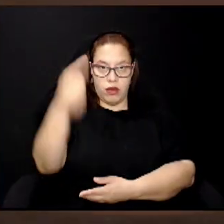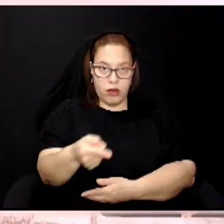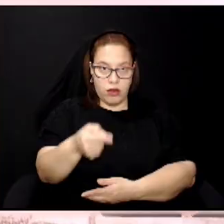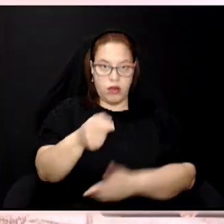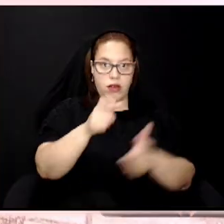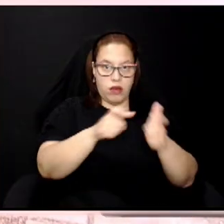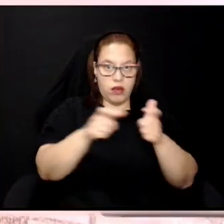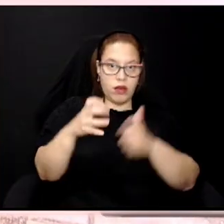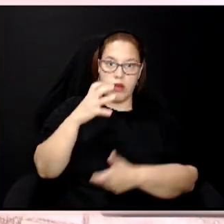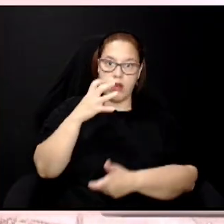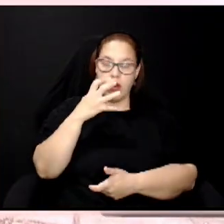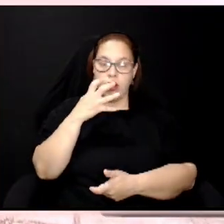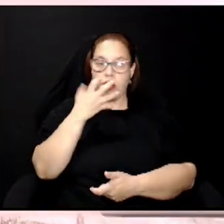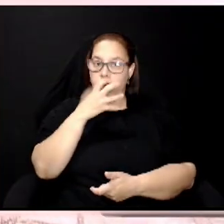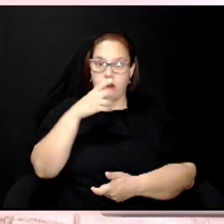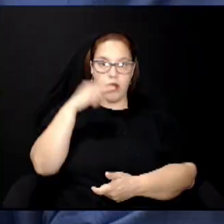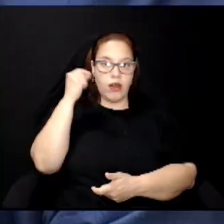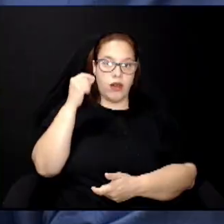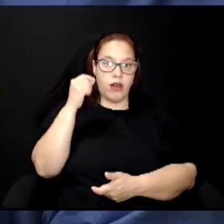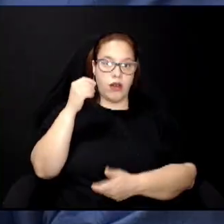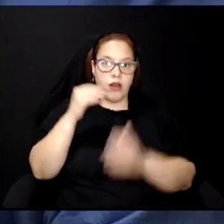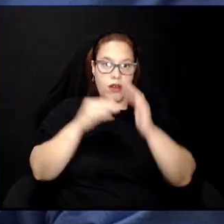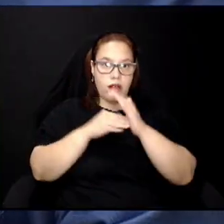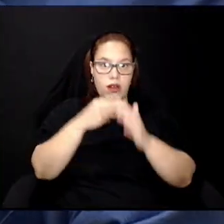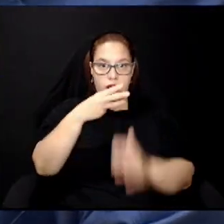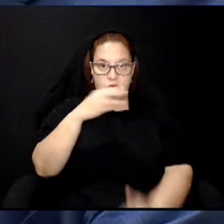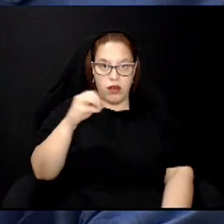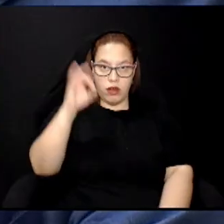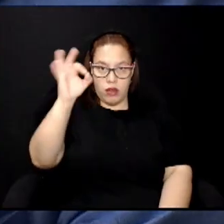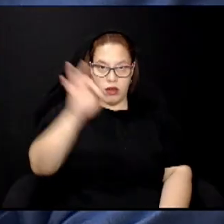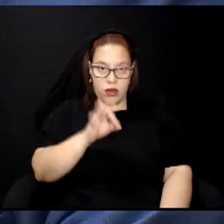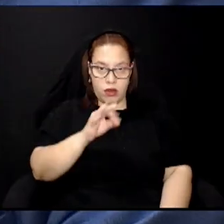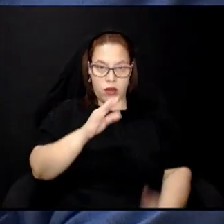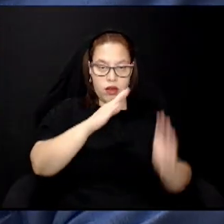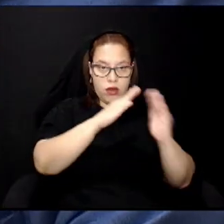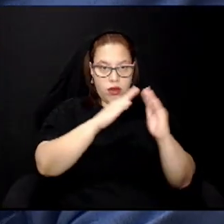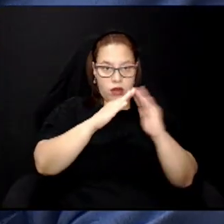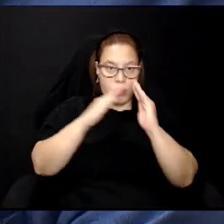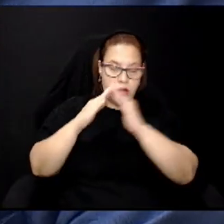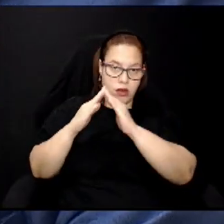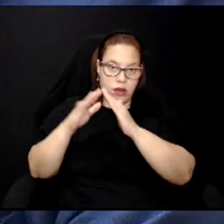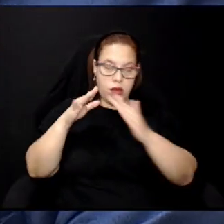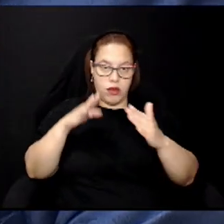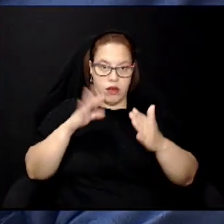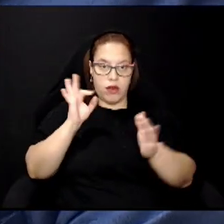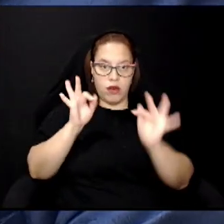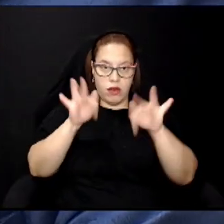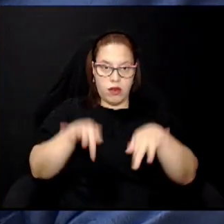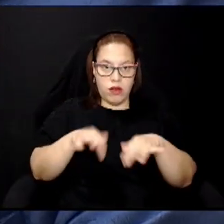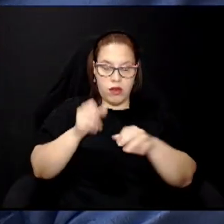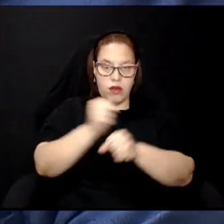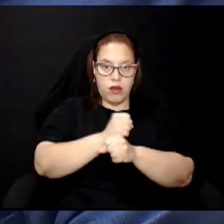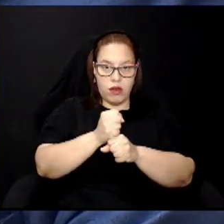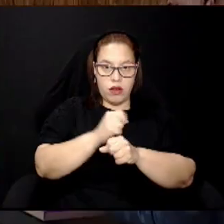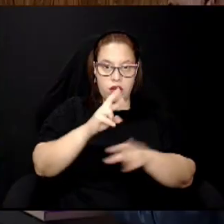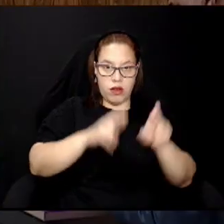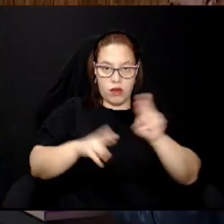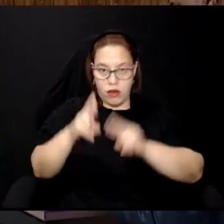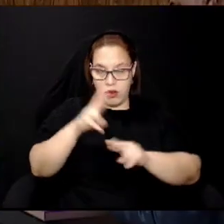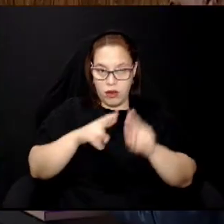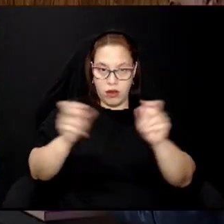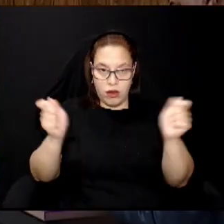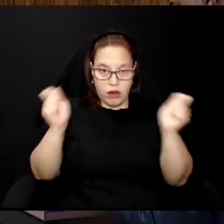adotado, limitado a 30% por imóvel, com validade de um exercício fiscal e possibilidade